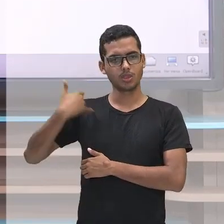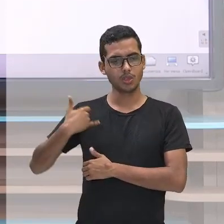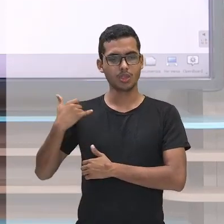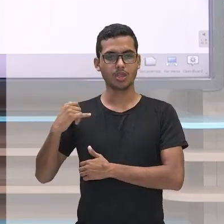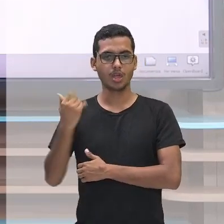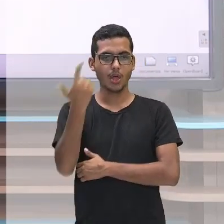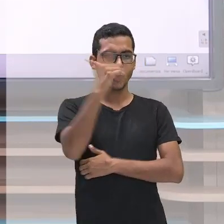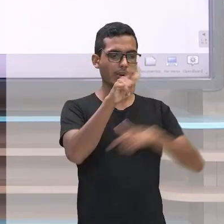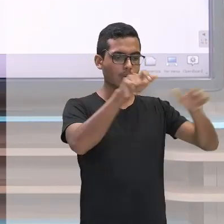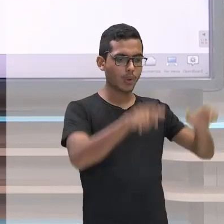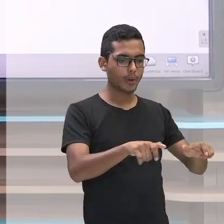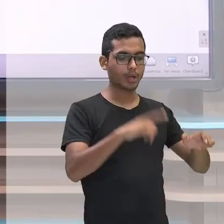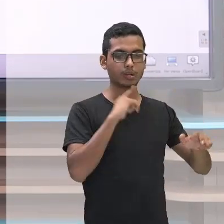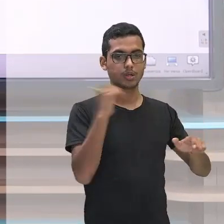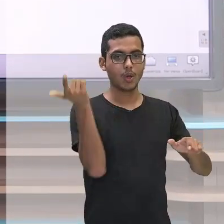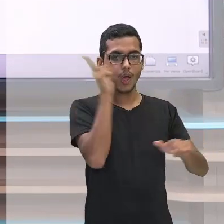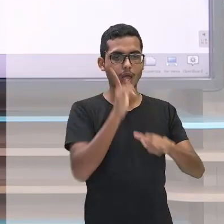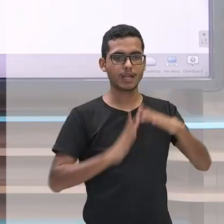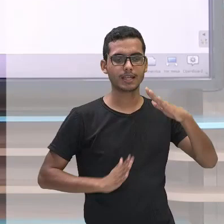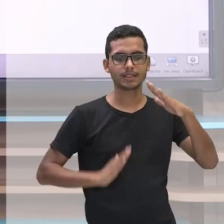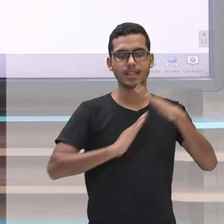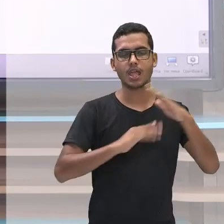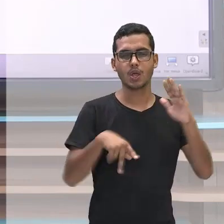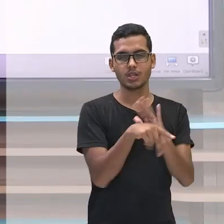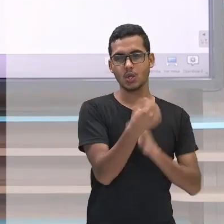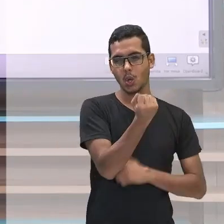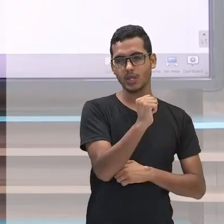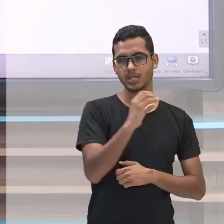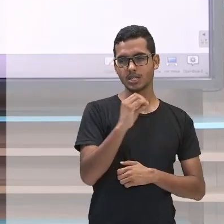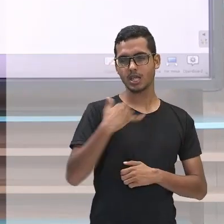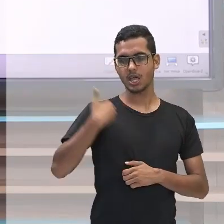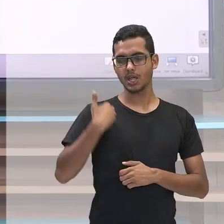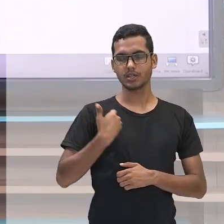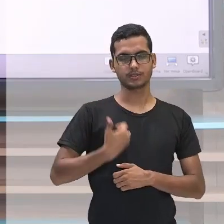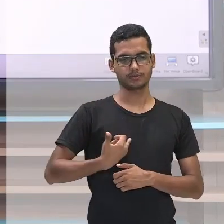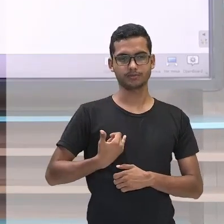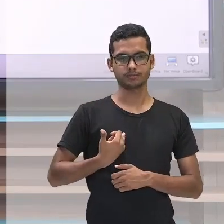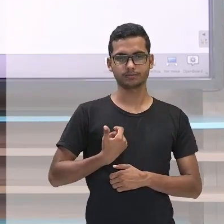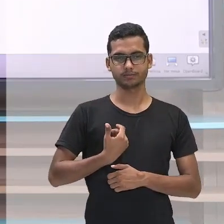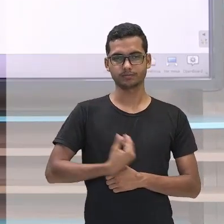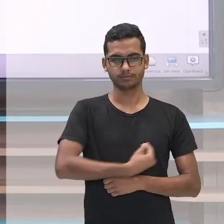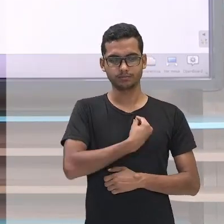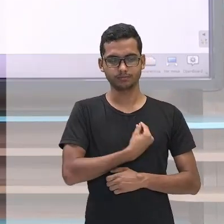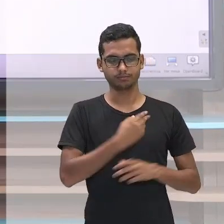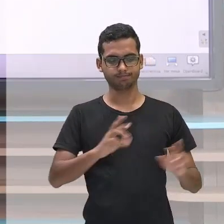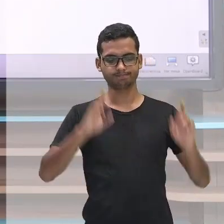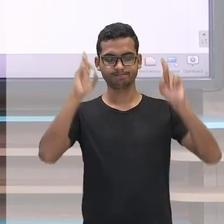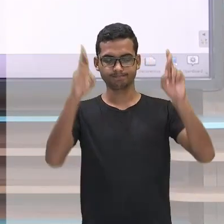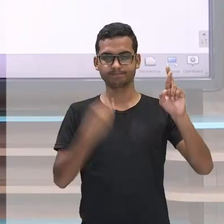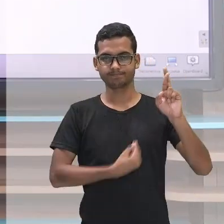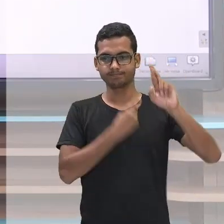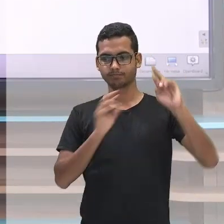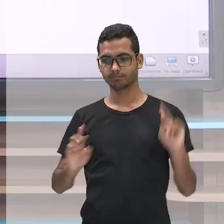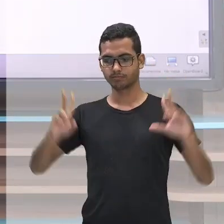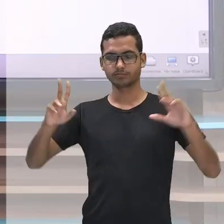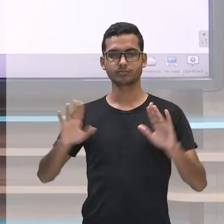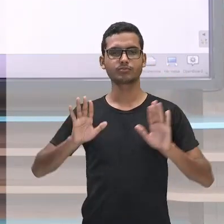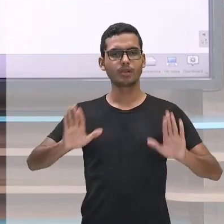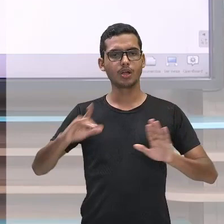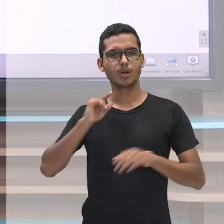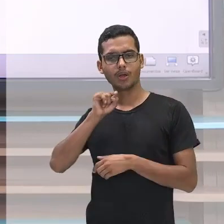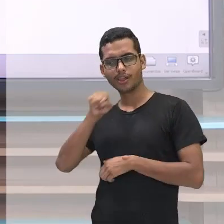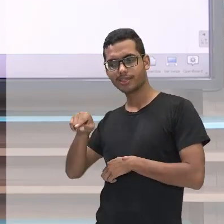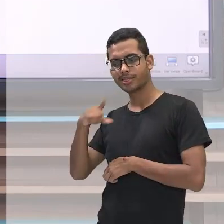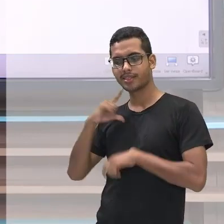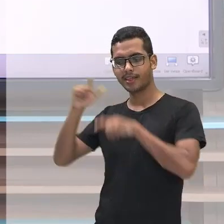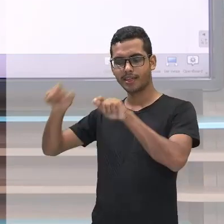a 80 anos. Então, a gente tem expectativas de vida diferentes, mas o que tem na cidade Y que não